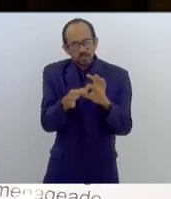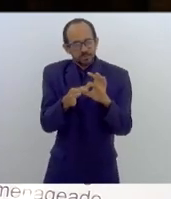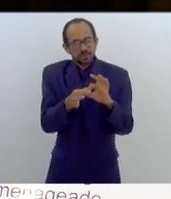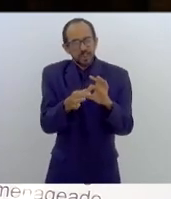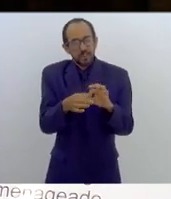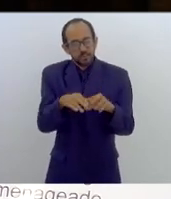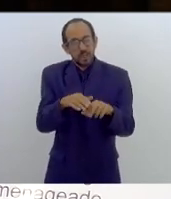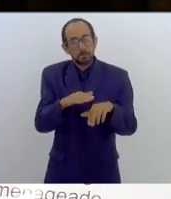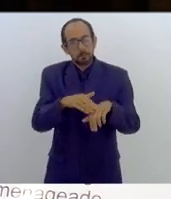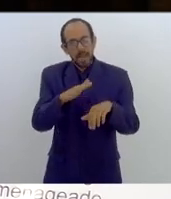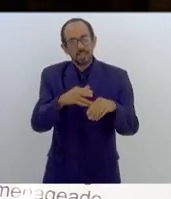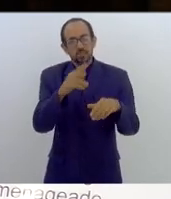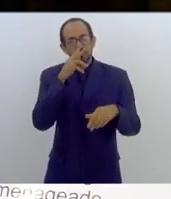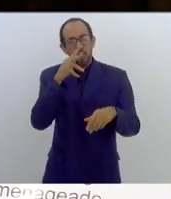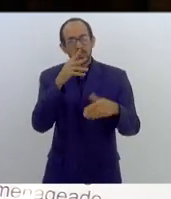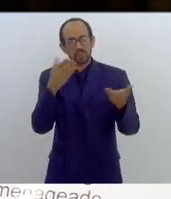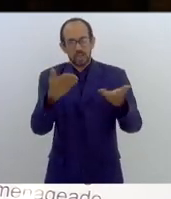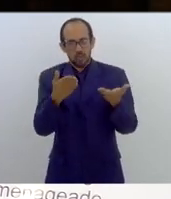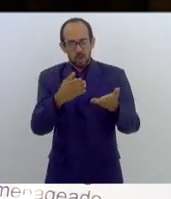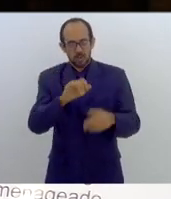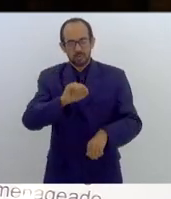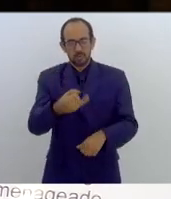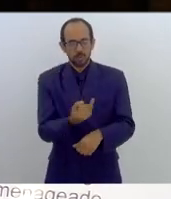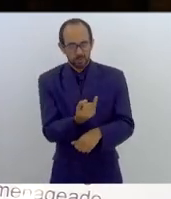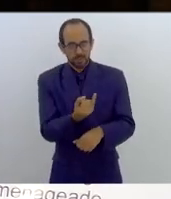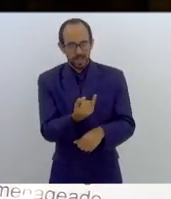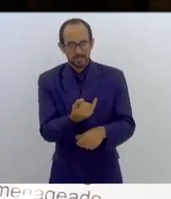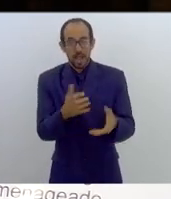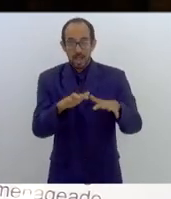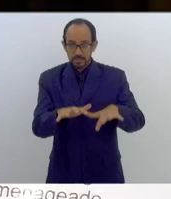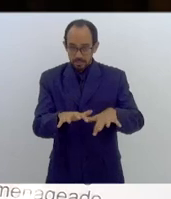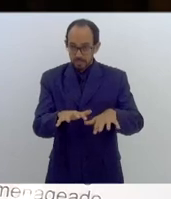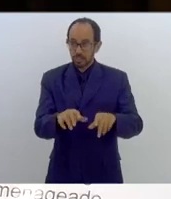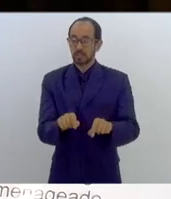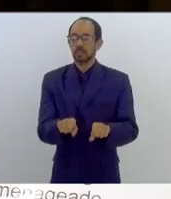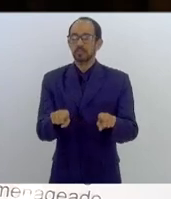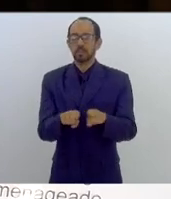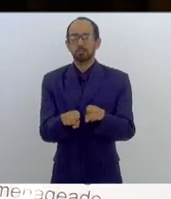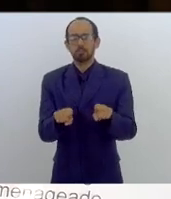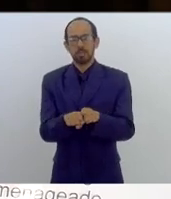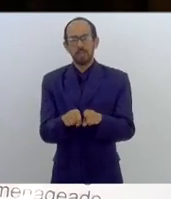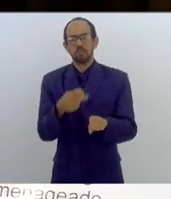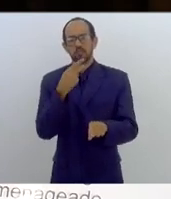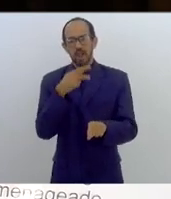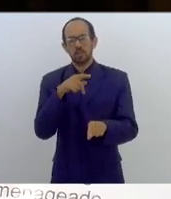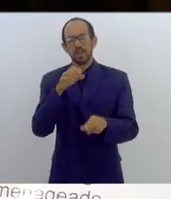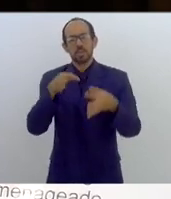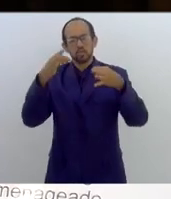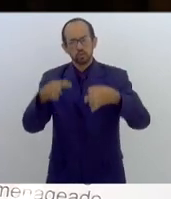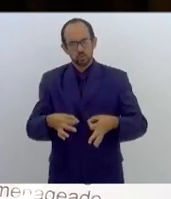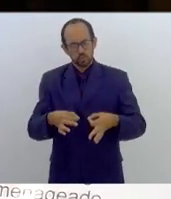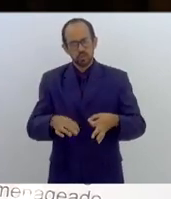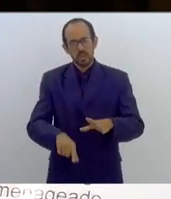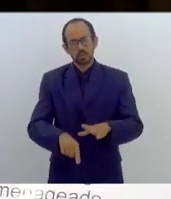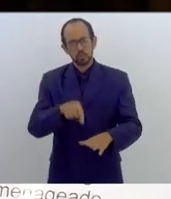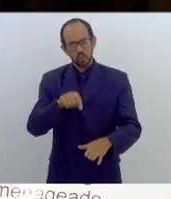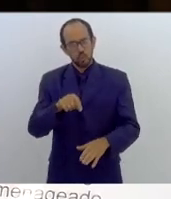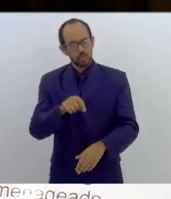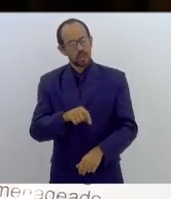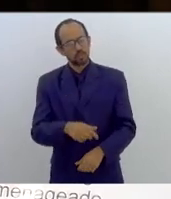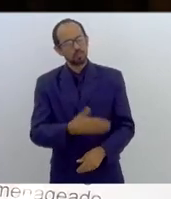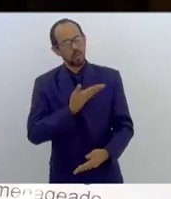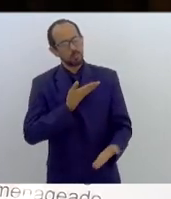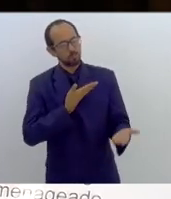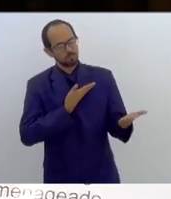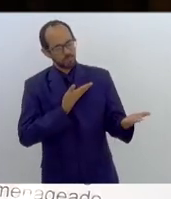esta oportunidade. Assim, devo destacar que justíssima é a escolha do nome do querido amigo para o